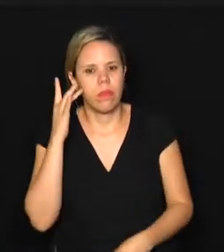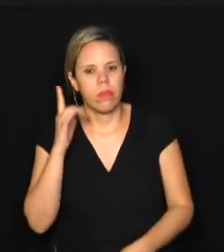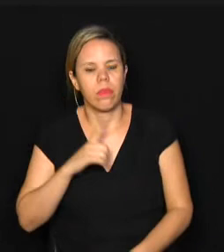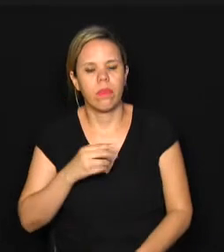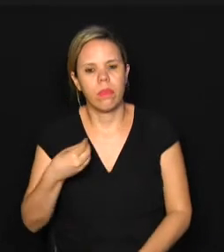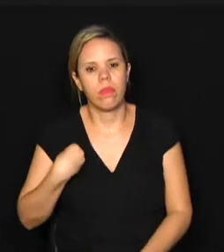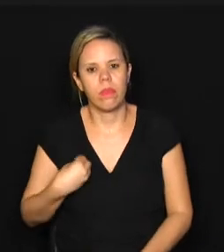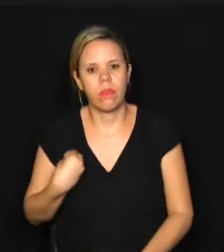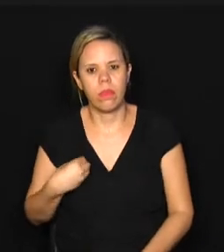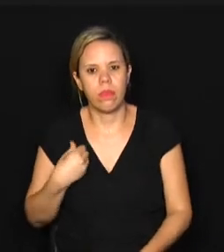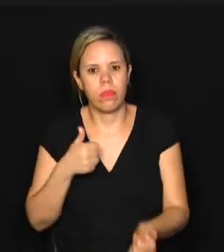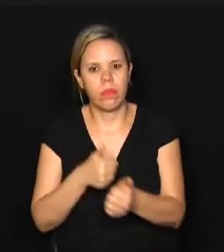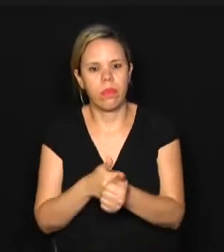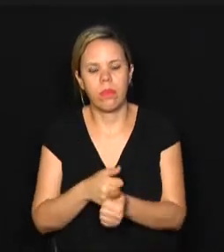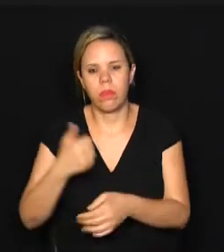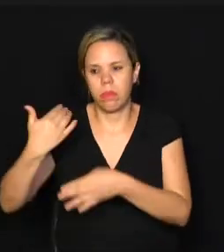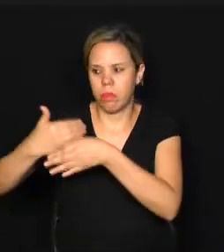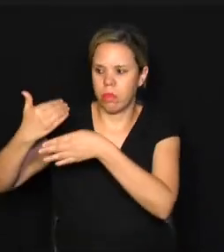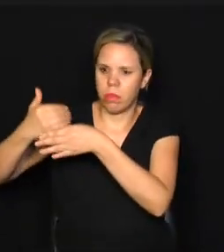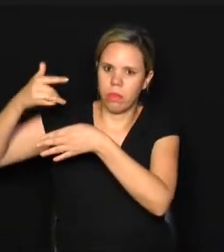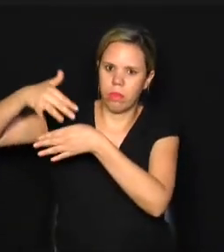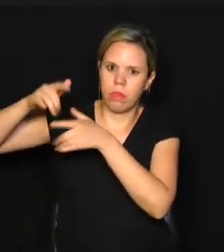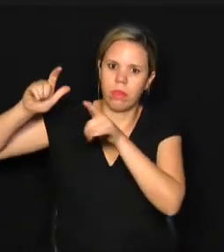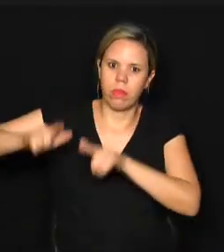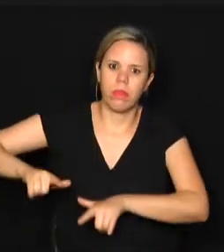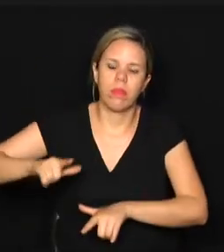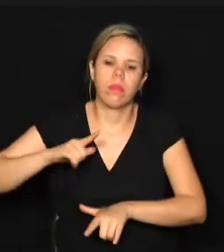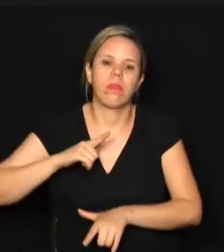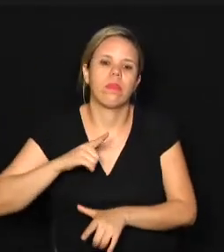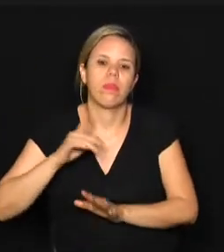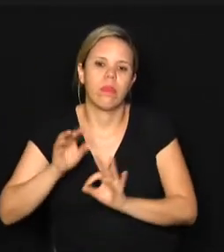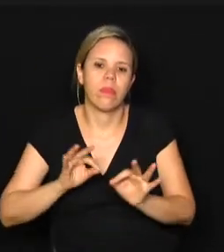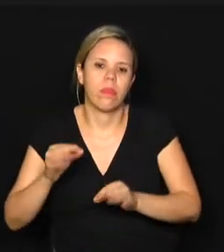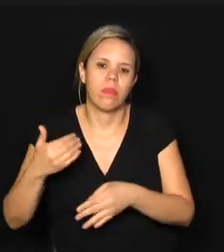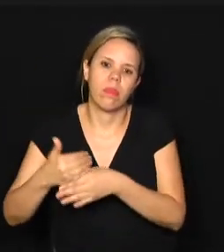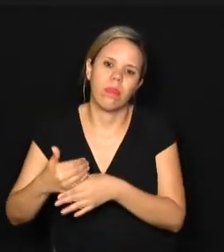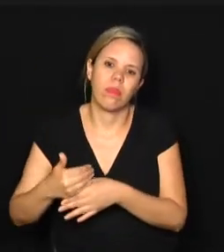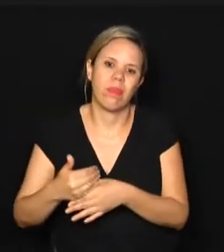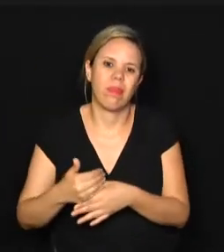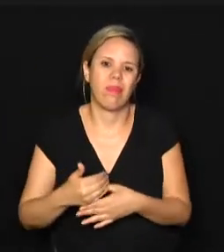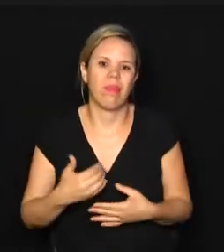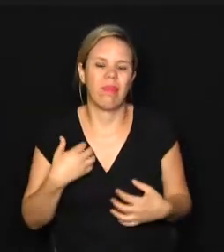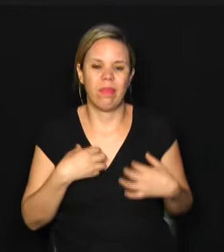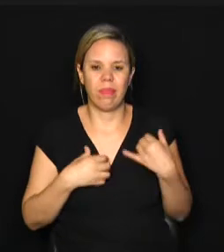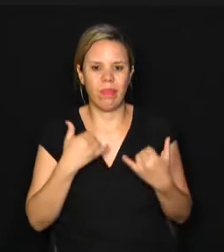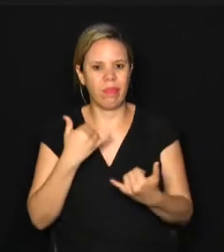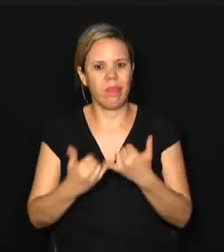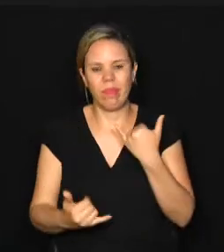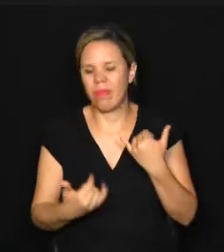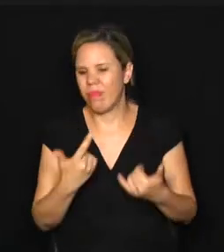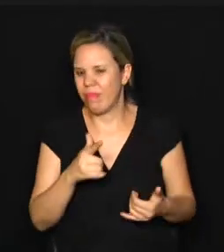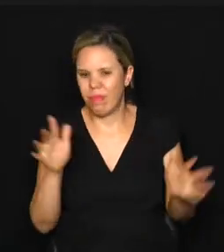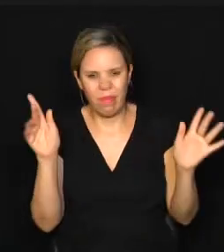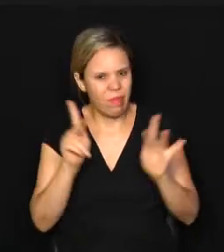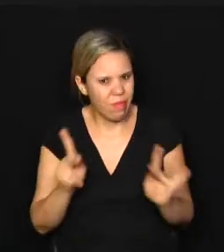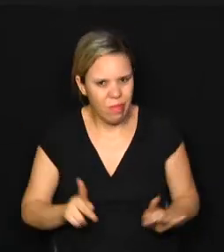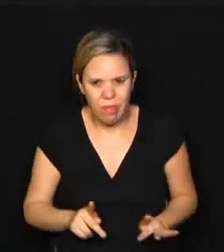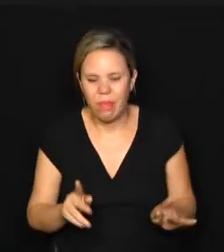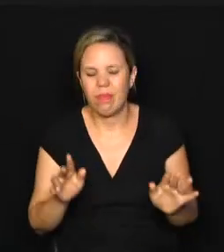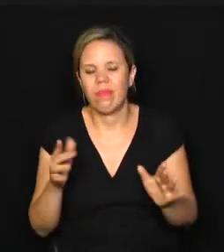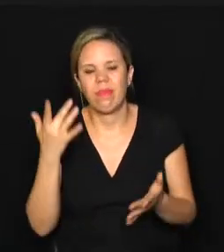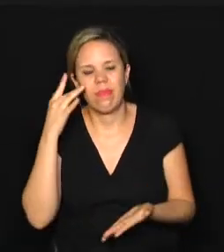vive perto de uma barragem ou de um lugar onde se pretende projetar uma barragem tem umas vivências muito parecidas. Ninguém tem sossego, ninguém sabe o que vai